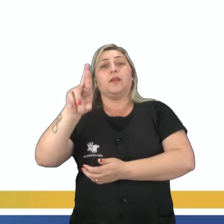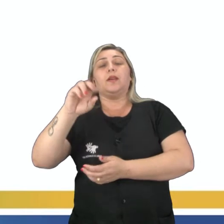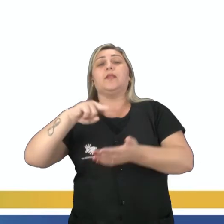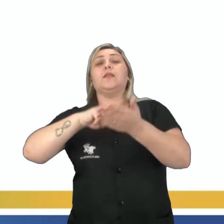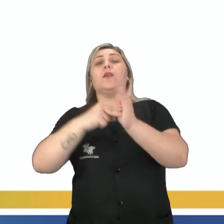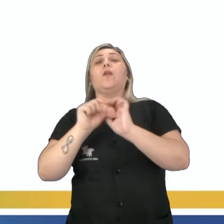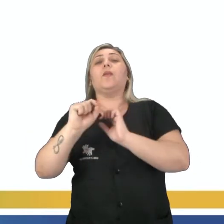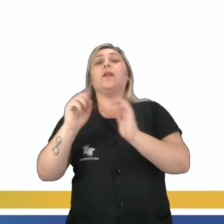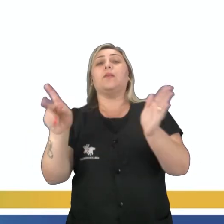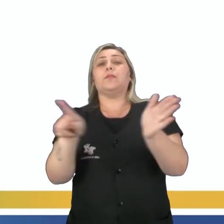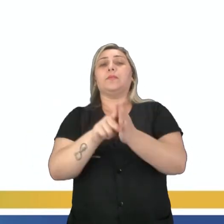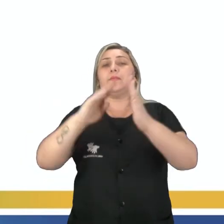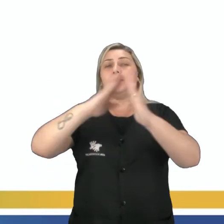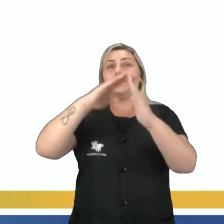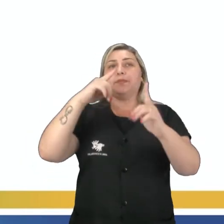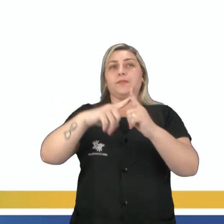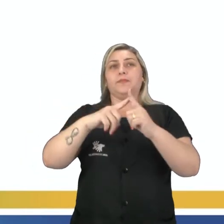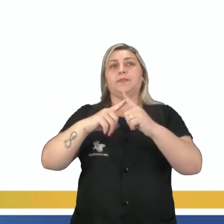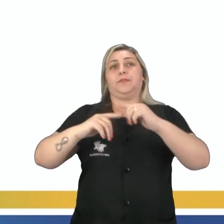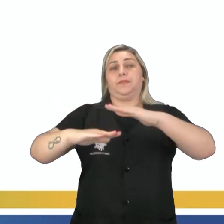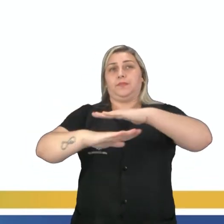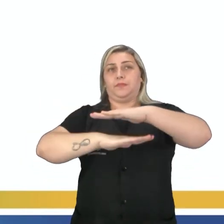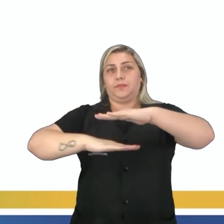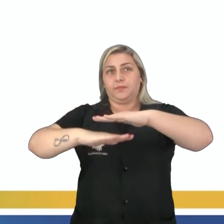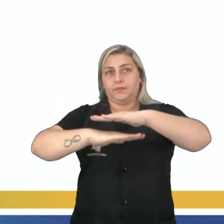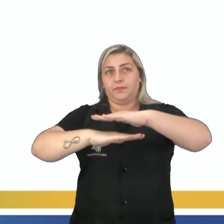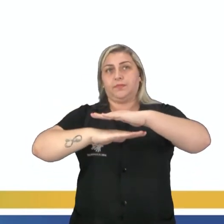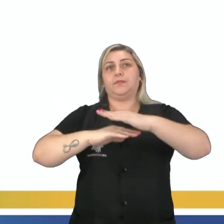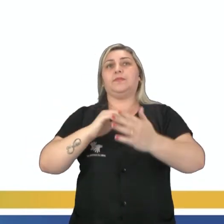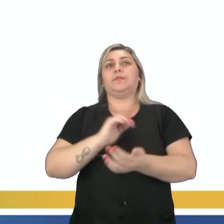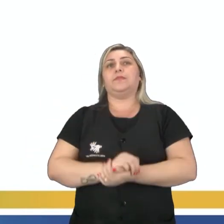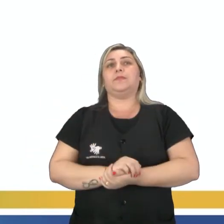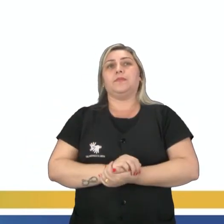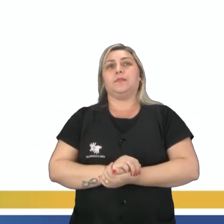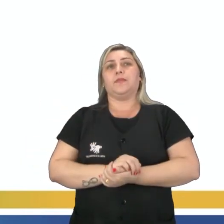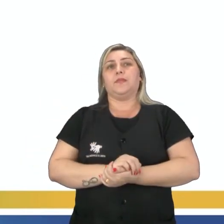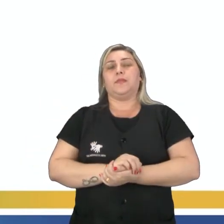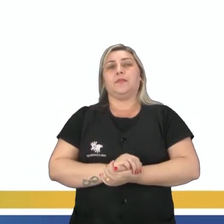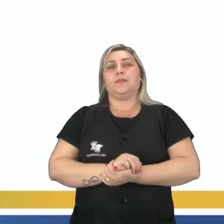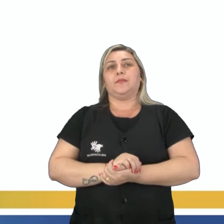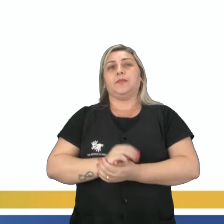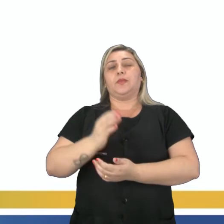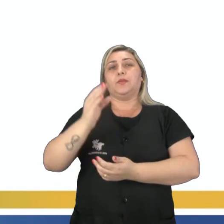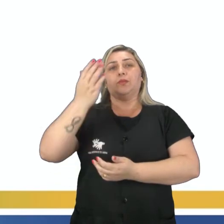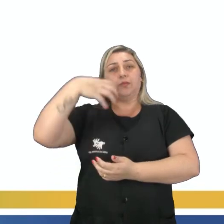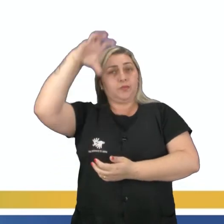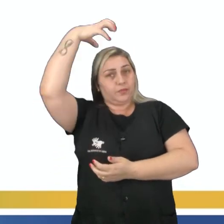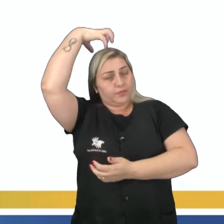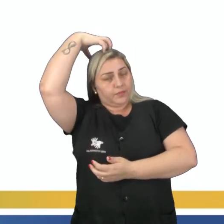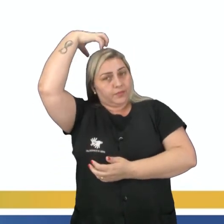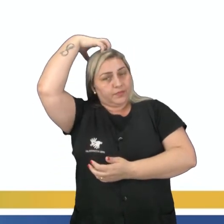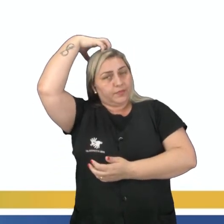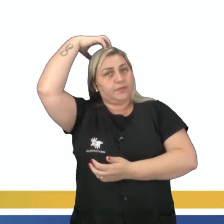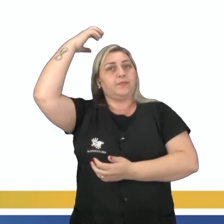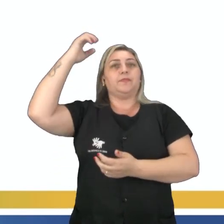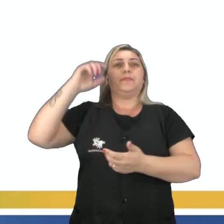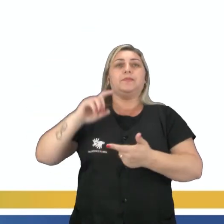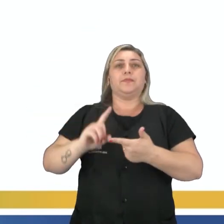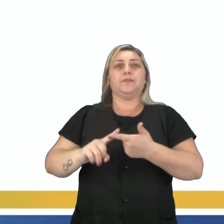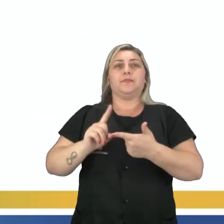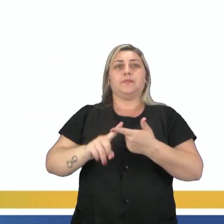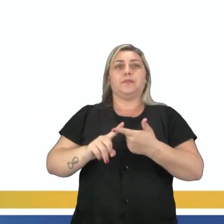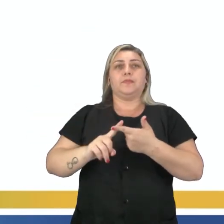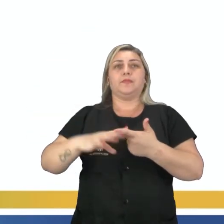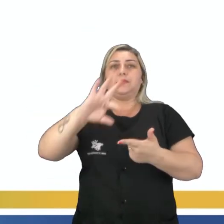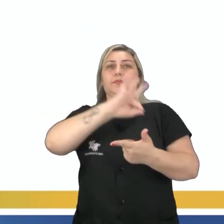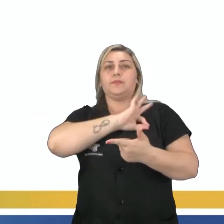quê? Vamos ter rei, nobreza e clero, que eram os duques, os condes, né? Aí vamos ter aqui embaixo cavaleiros